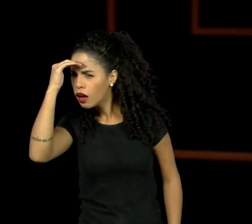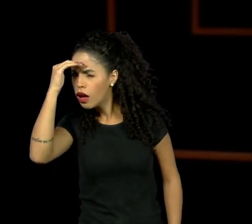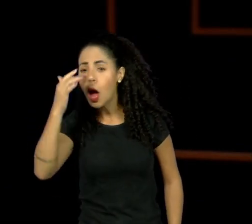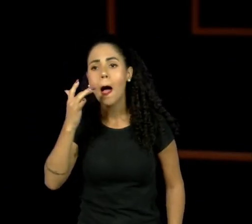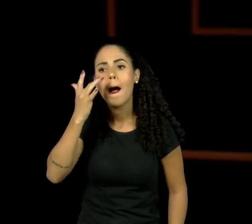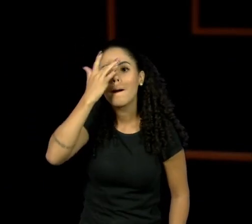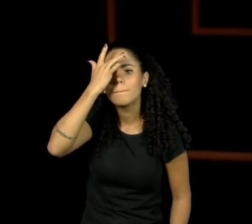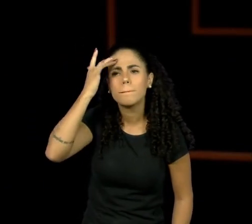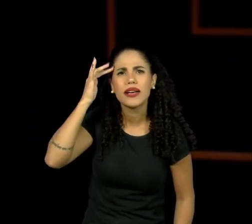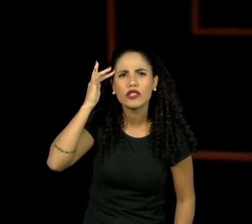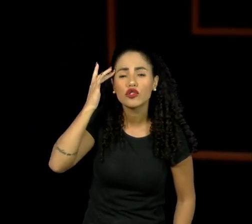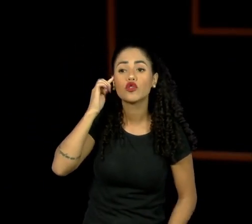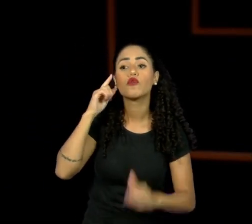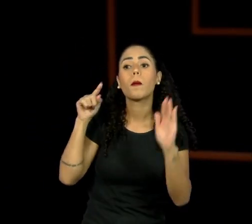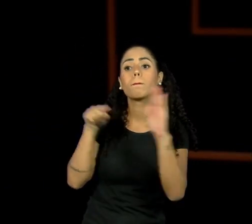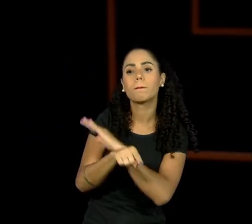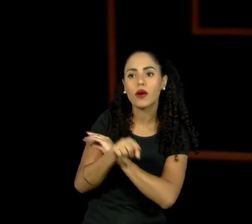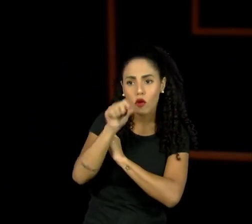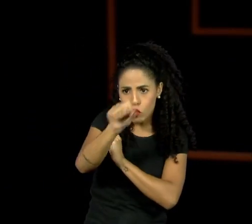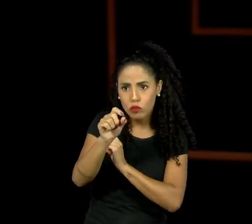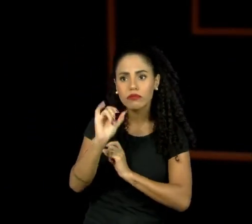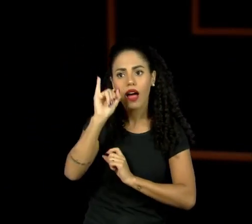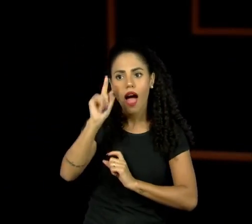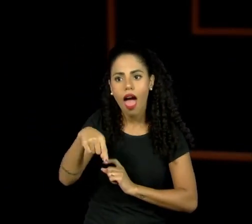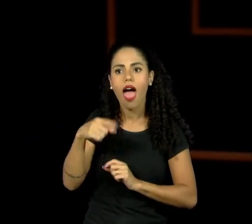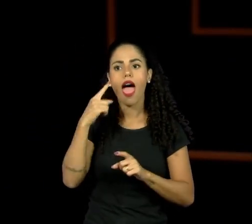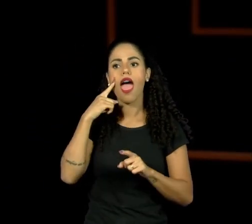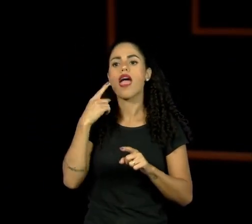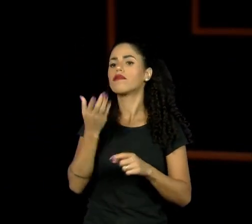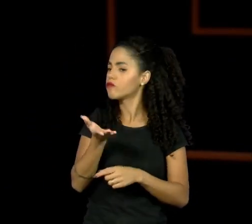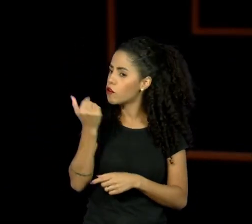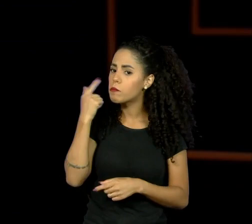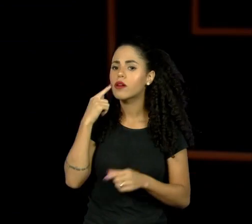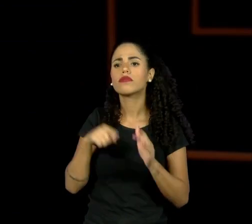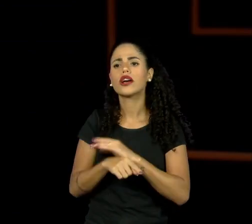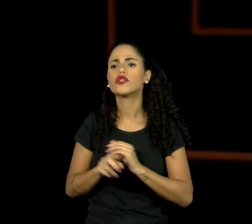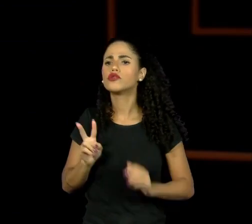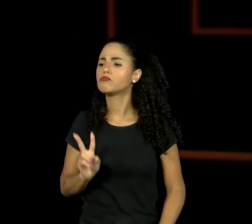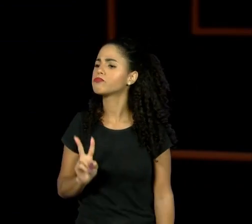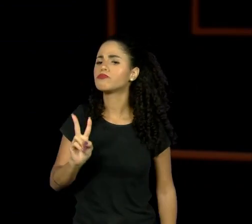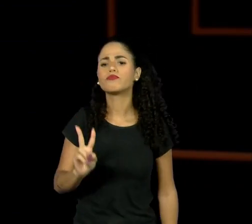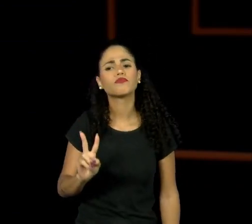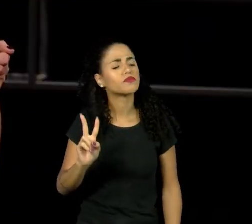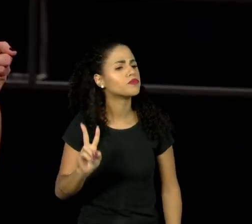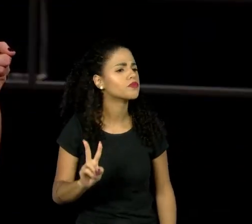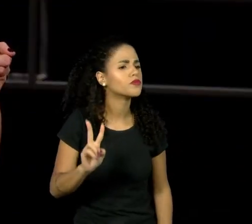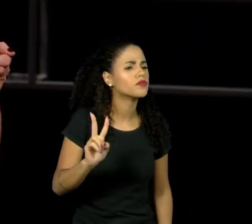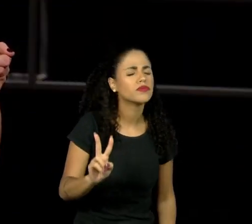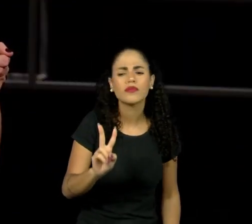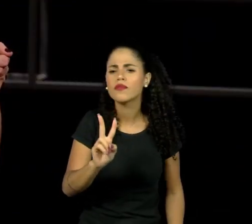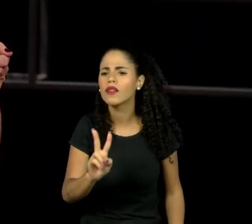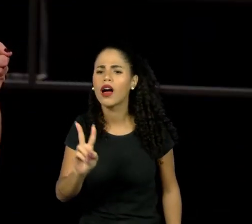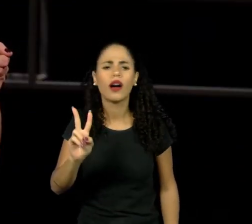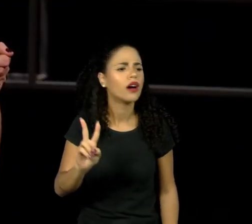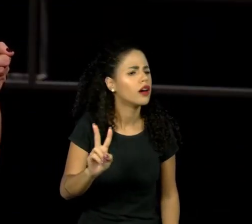gente perguntar, você faz o quê? For baixista, é o seu que mandou. Topa, topa. Saímos. Pegamos o carro.